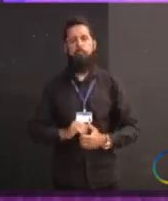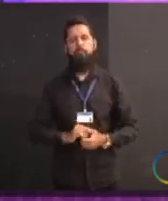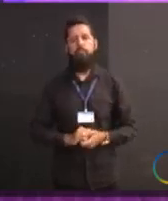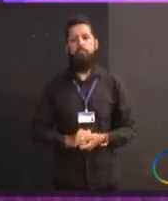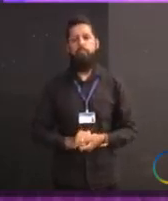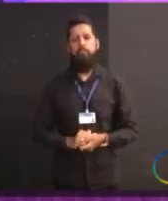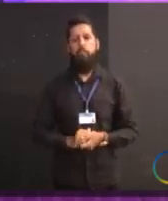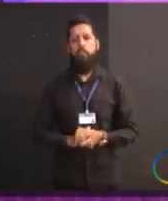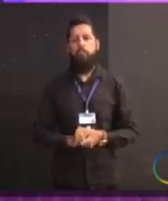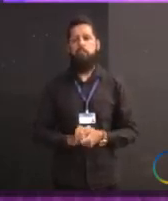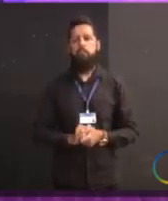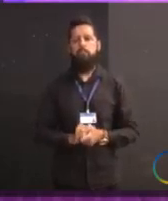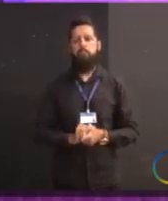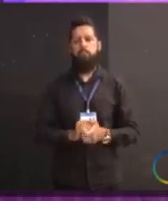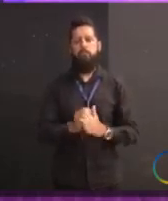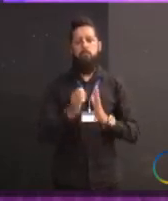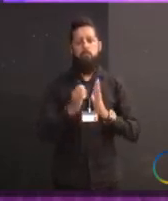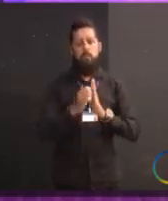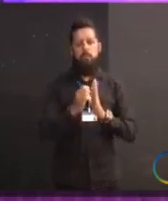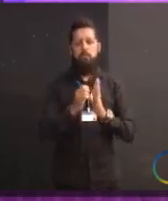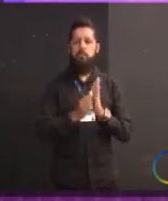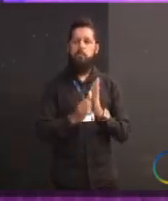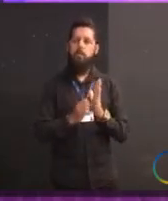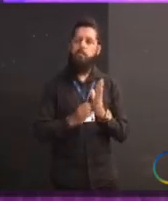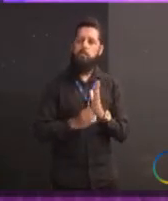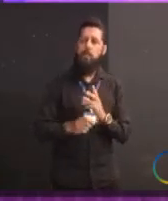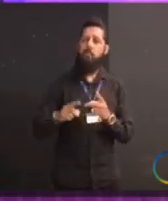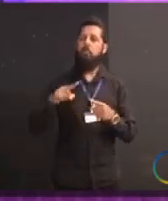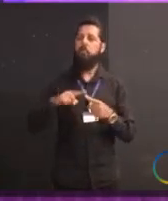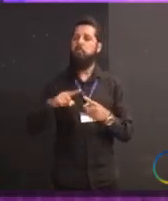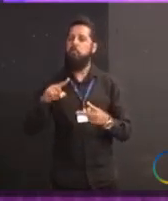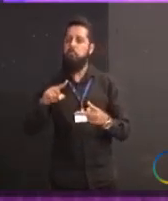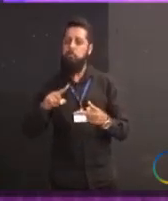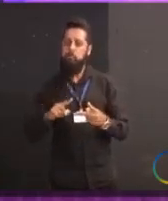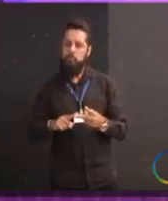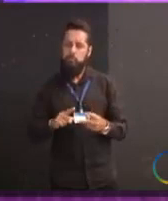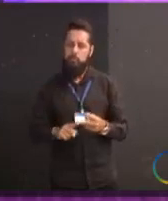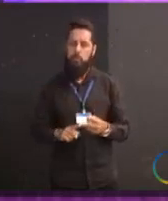E escrevemos esses dois trabalhos, Uma Garça